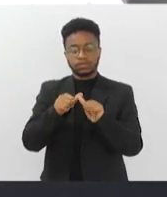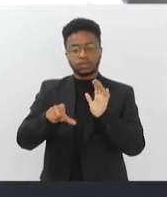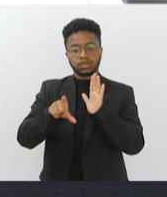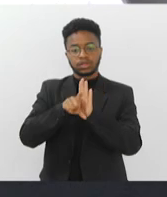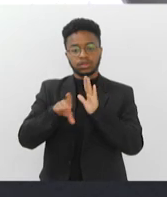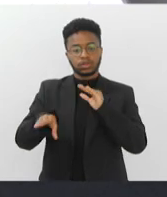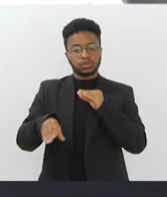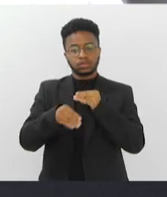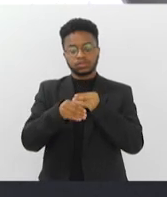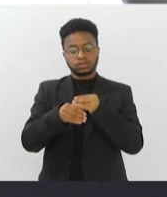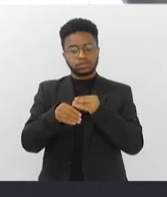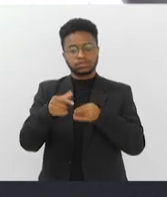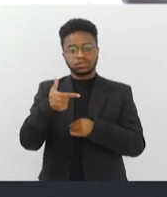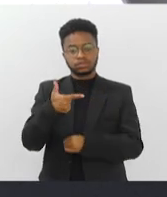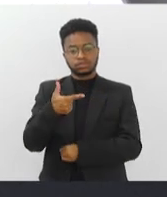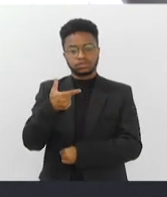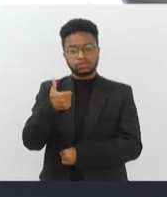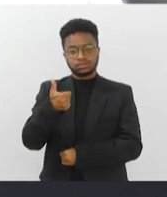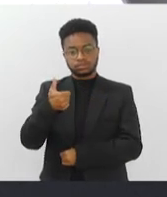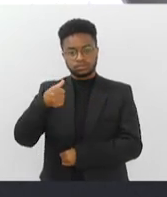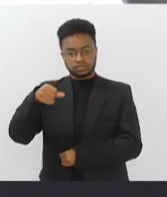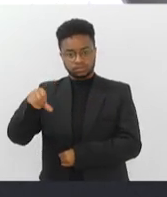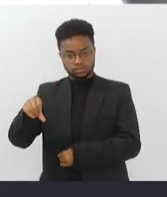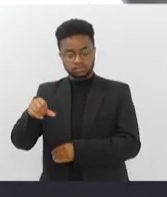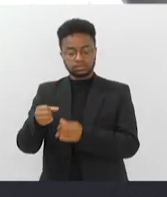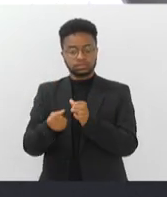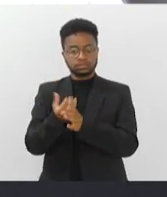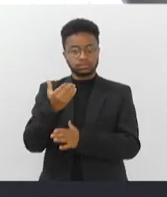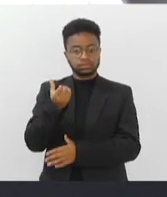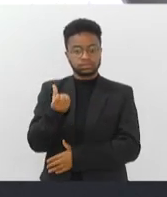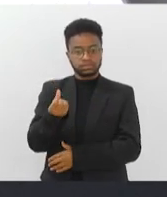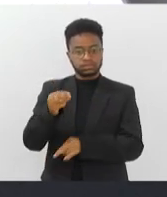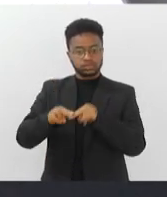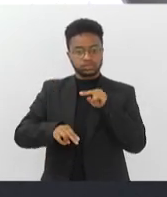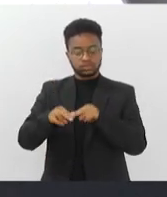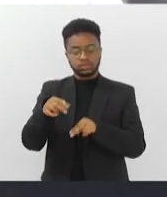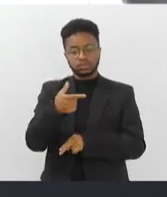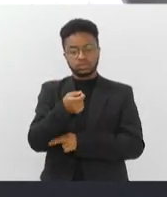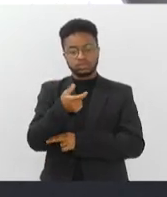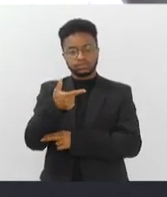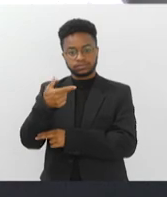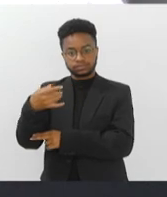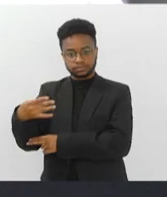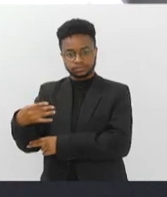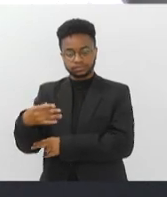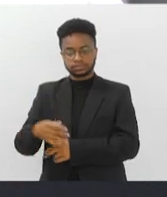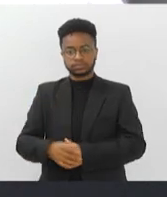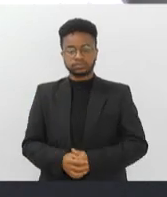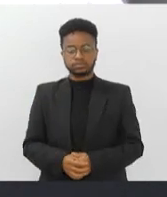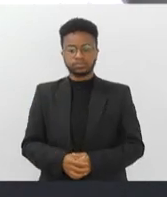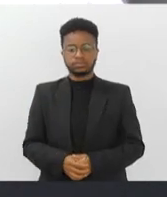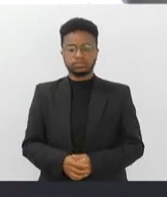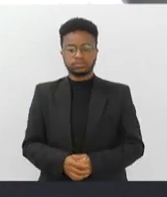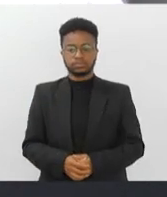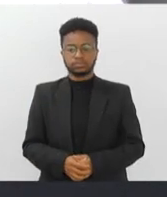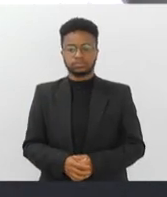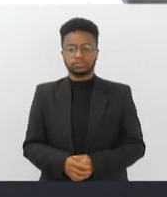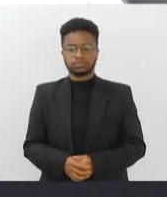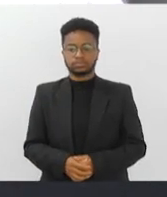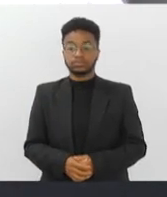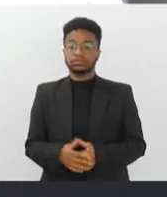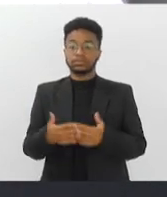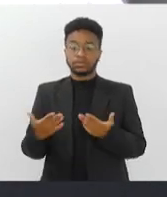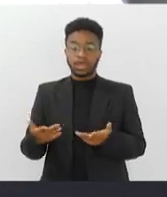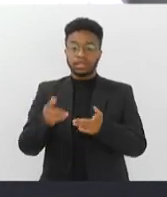Complementar 219, de 6 de junho de 2024. Aí a matéria